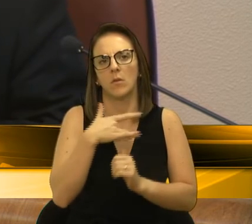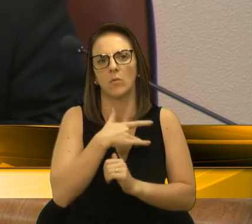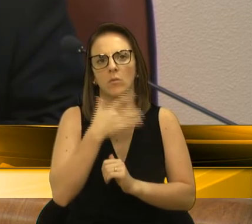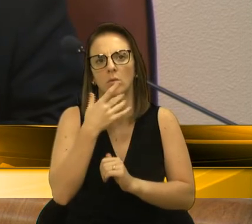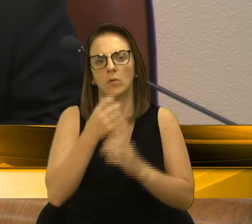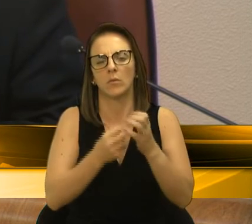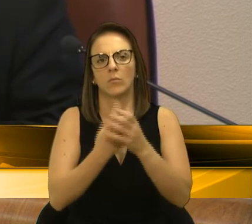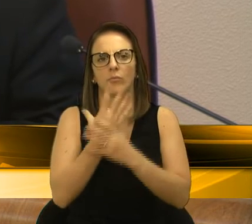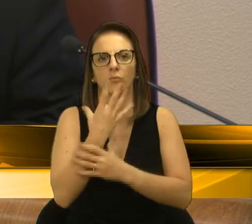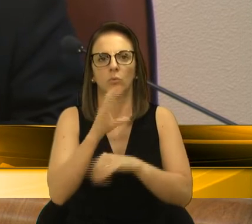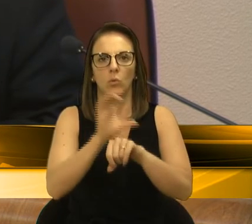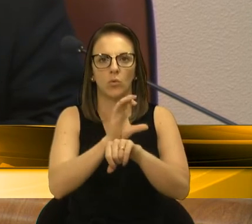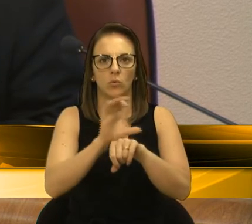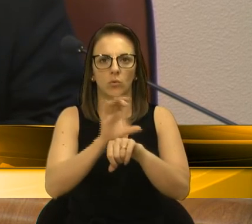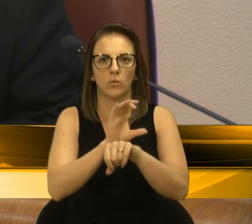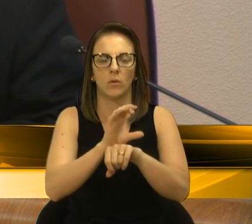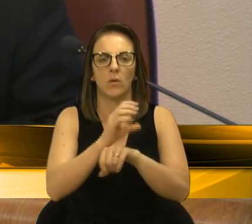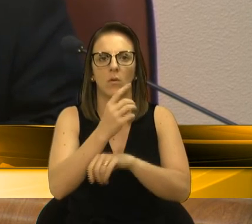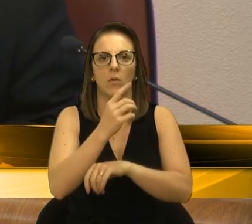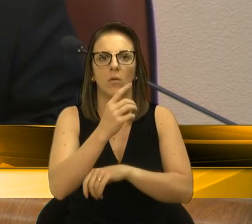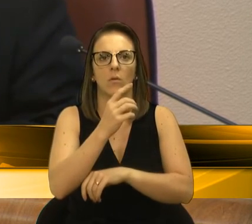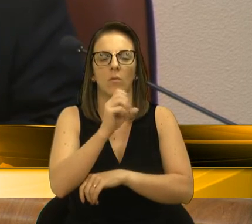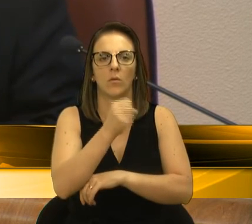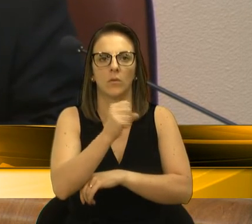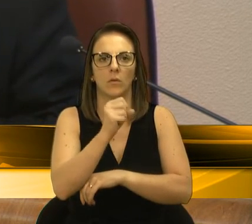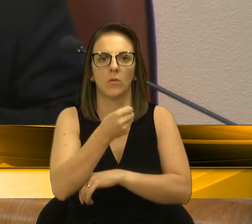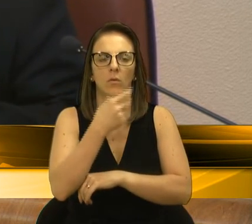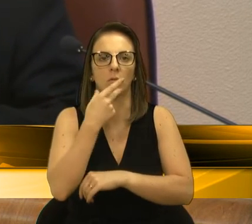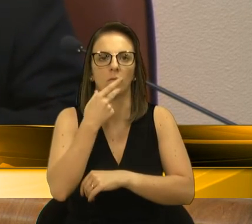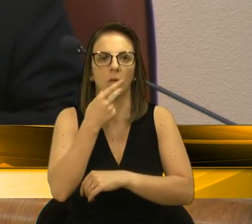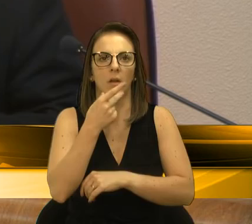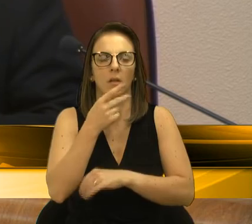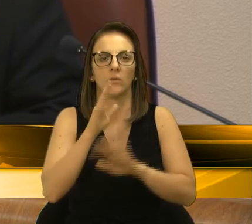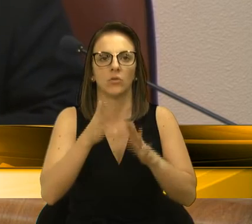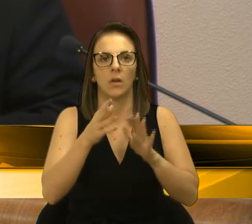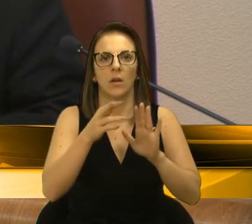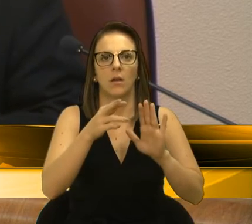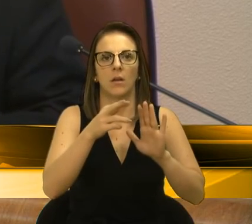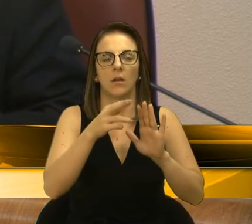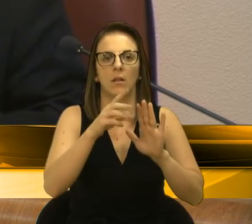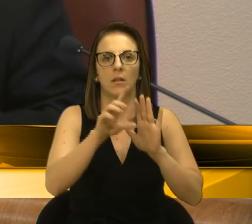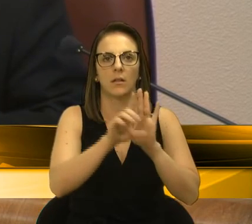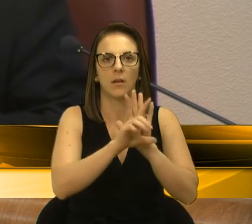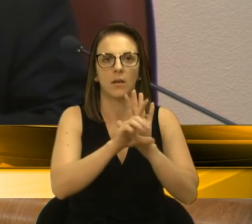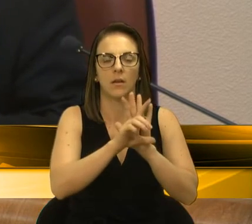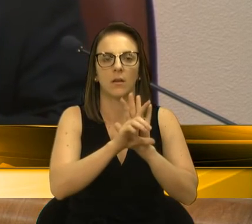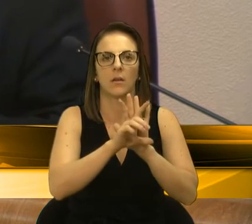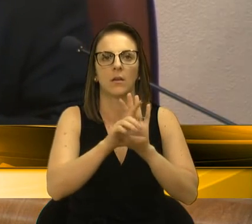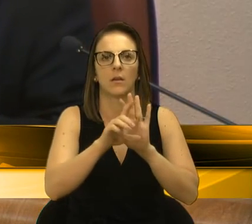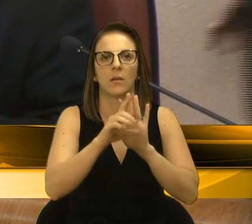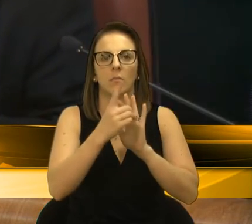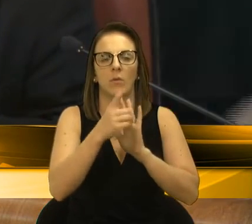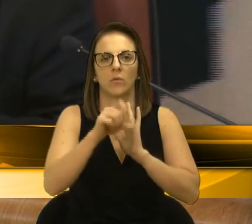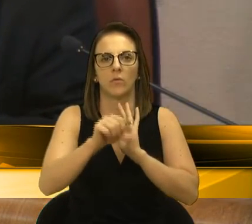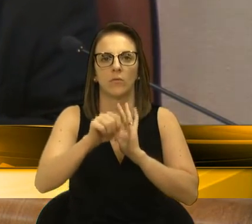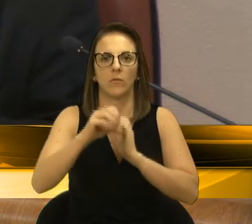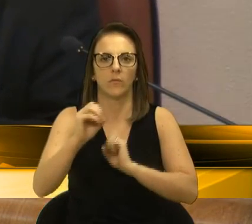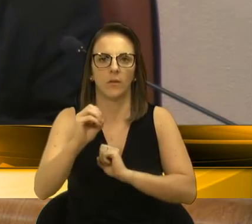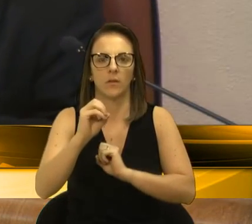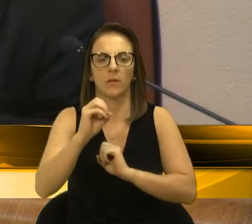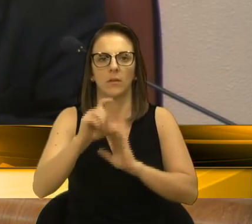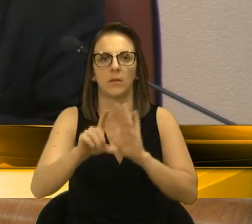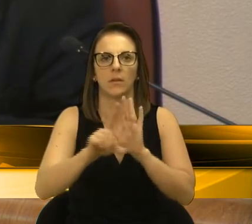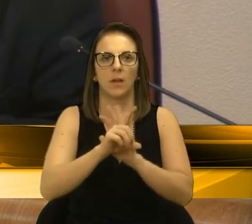partir da Constituição de 1988 e regulamentado em 1990 pelas leis